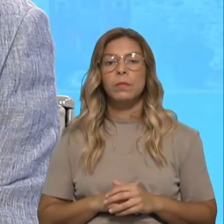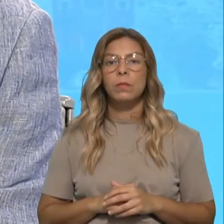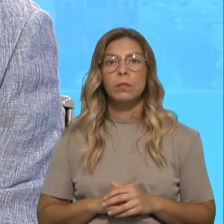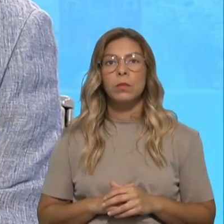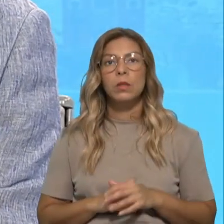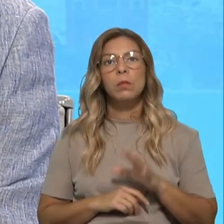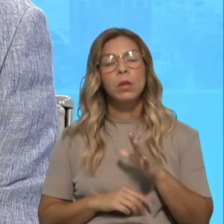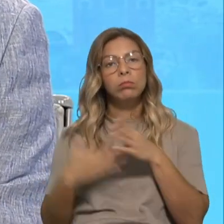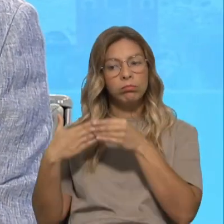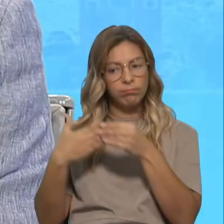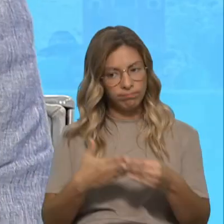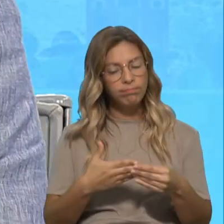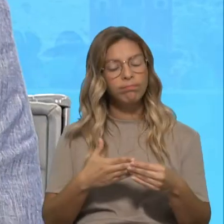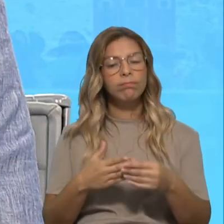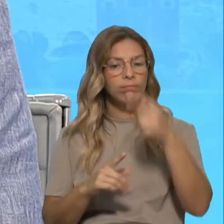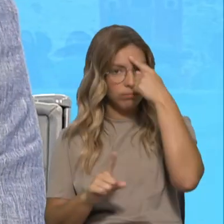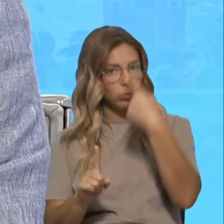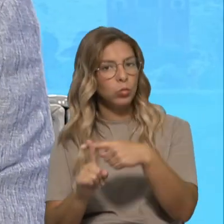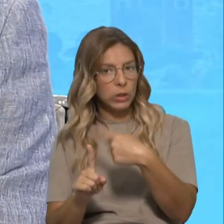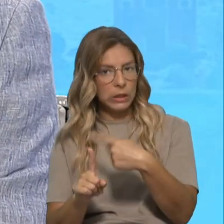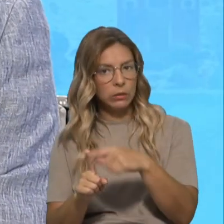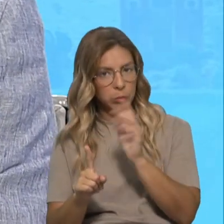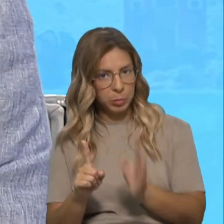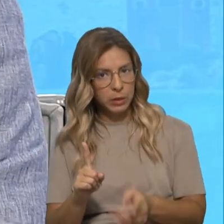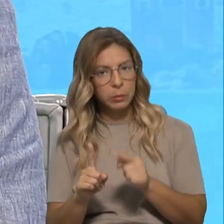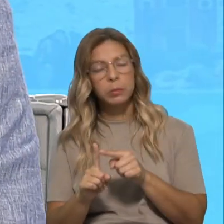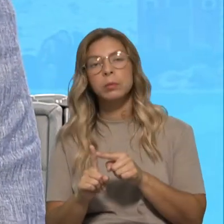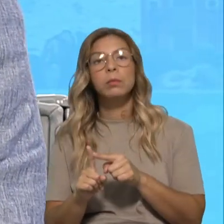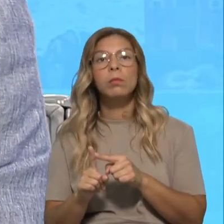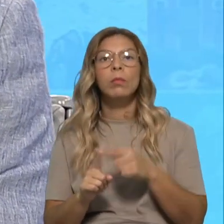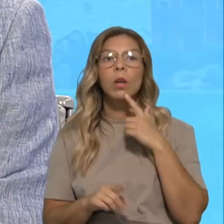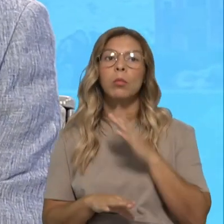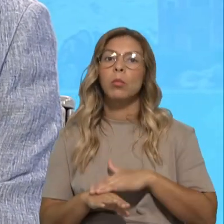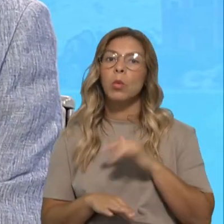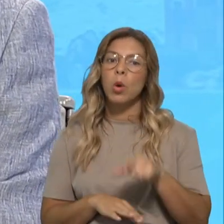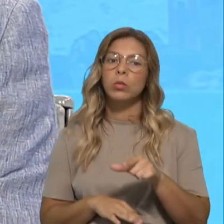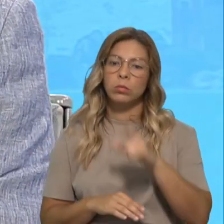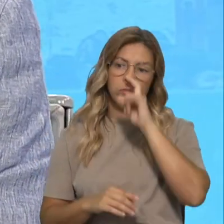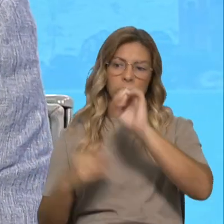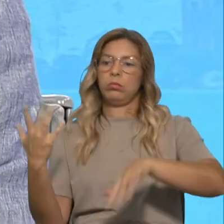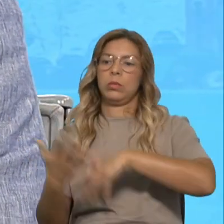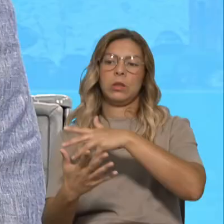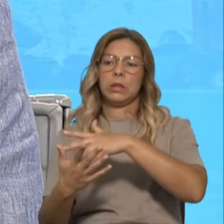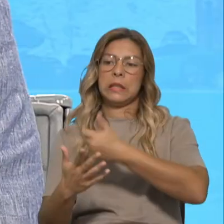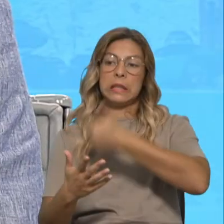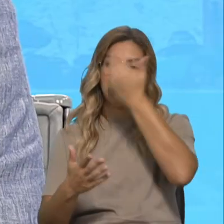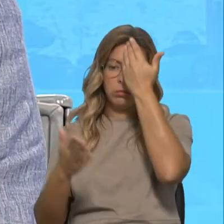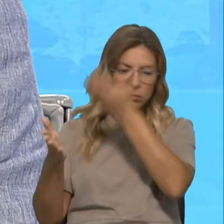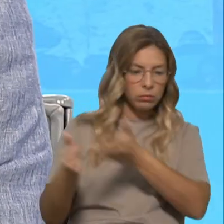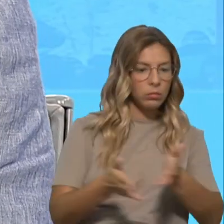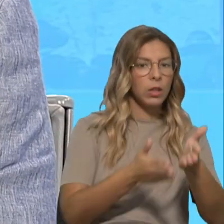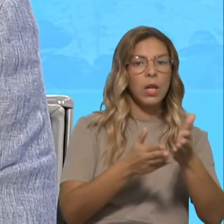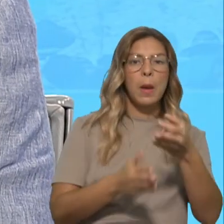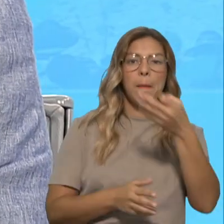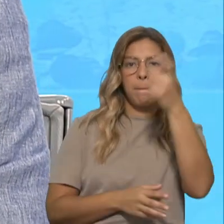uma orientação para o bem. E, portanto, eu diria, no meio de um conflito, a orientação é para a paz, não é?